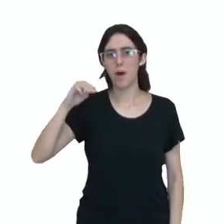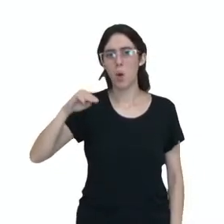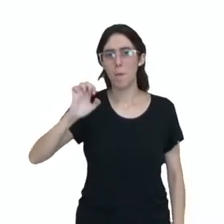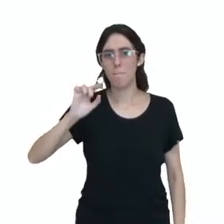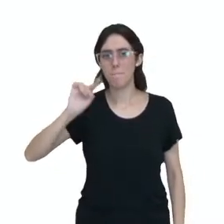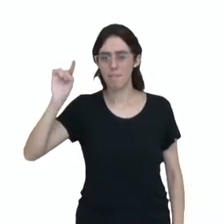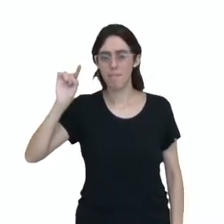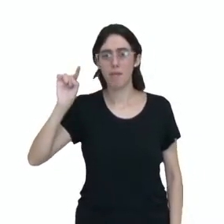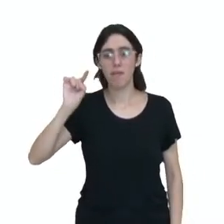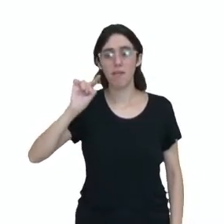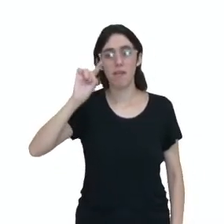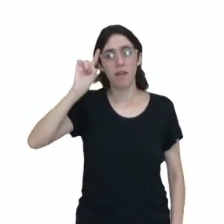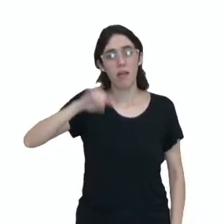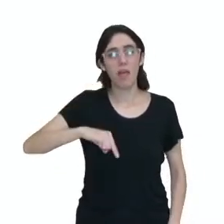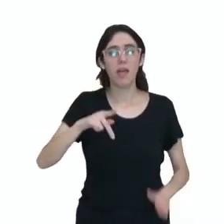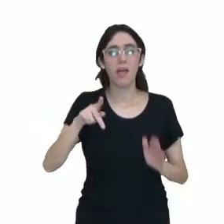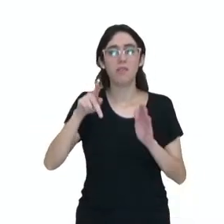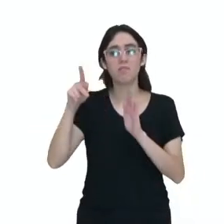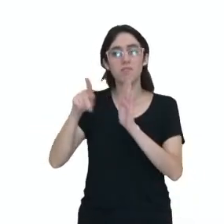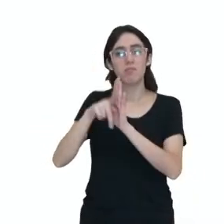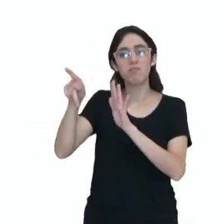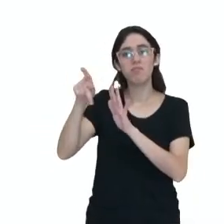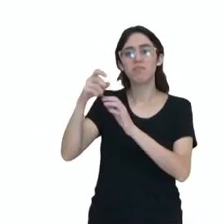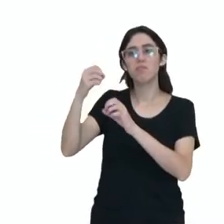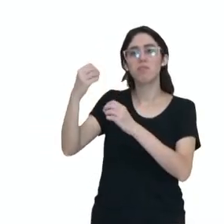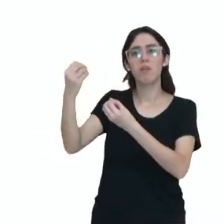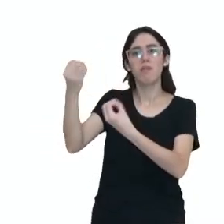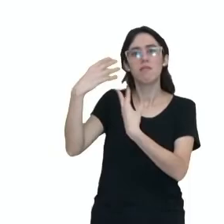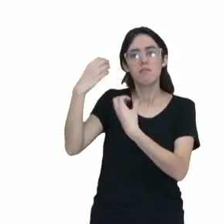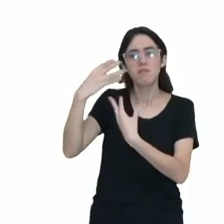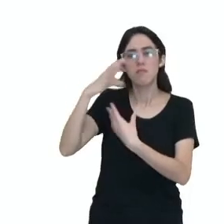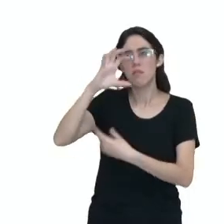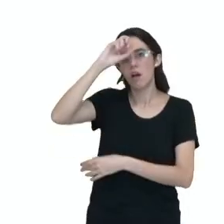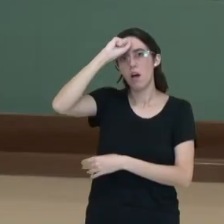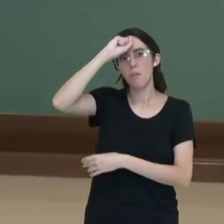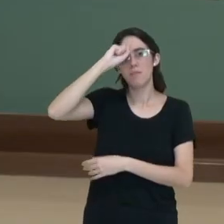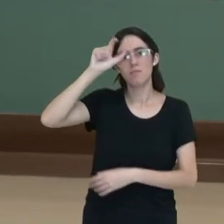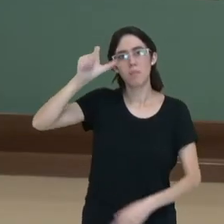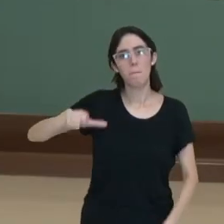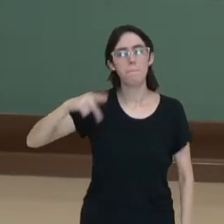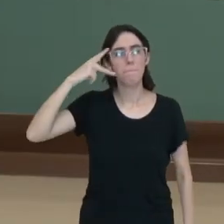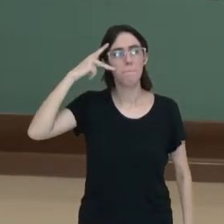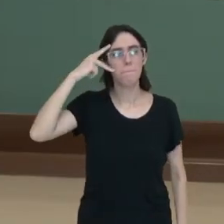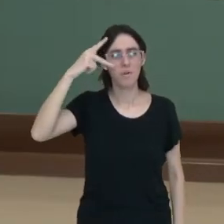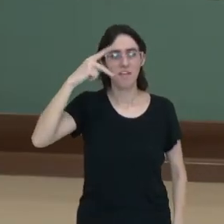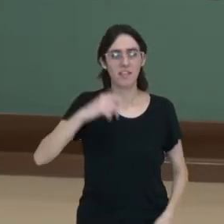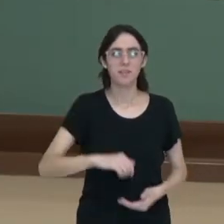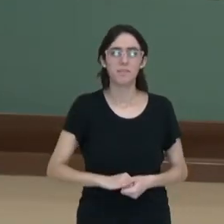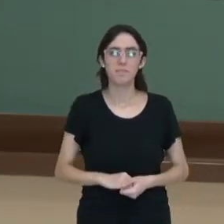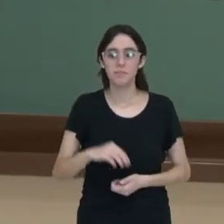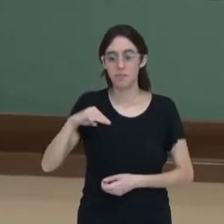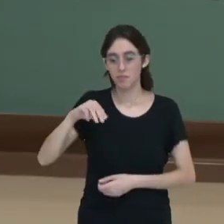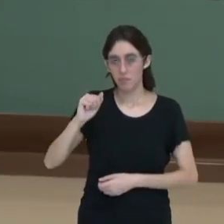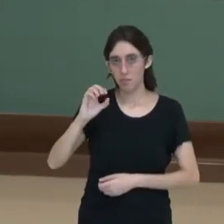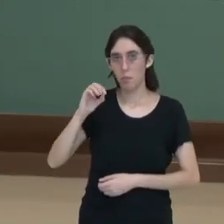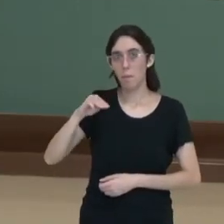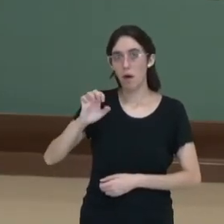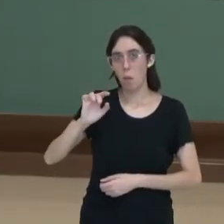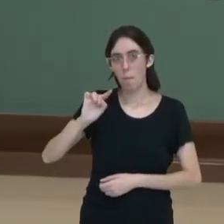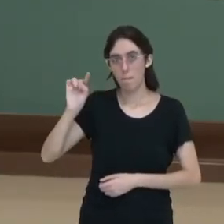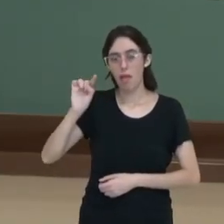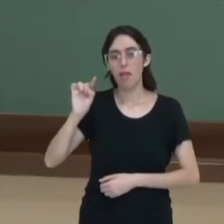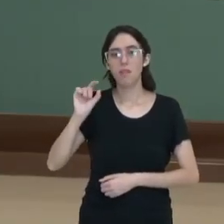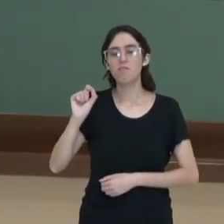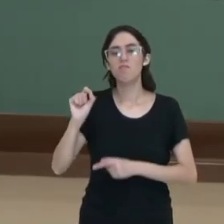imaterial, os ensinamentos deixados, os caminhos trilhados pelo profeta. Maomé, o profeta Maomé, tudo que ele